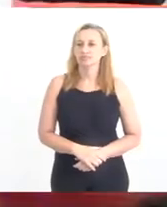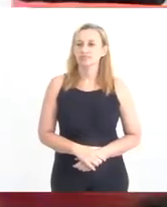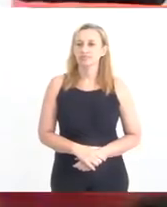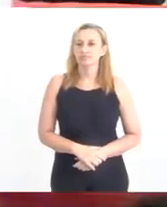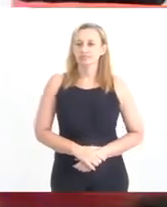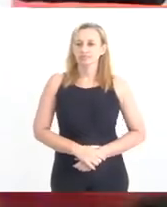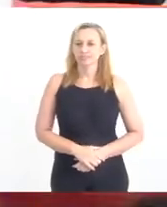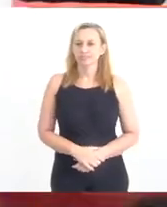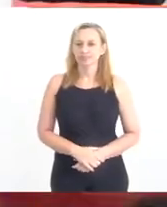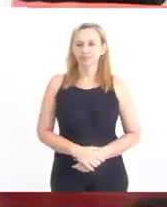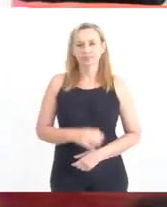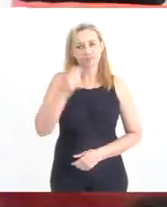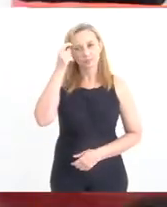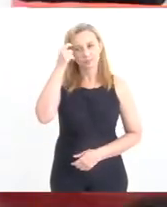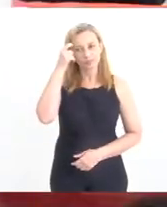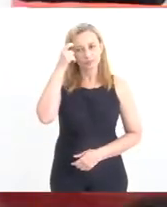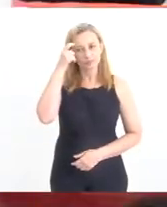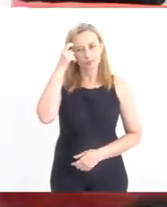o quê